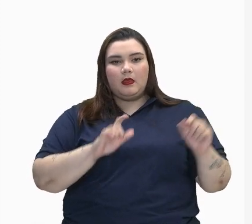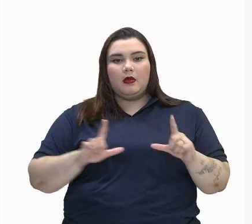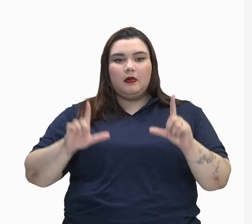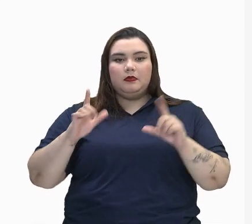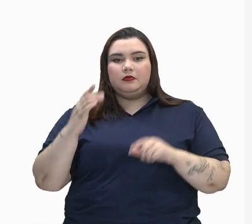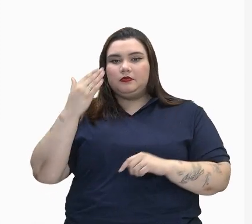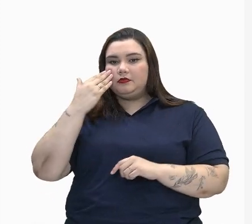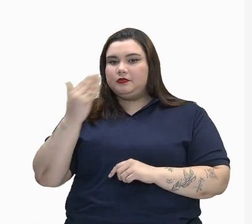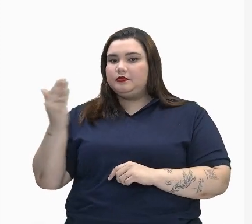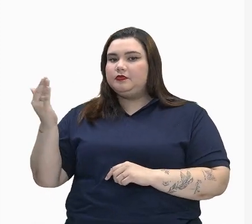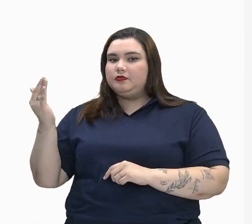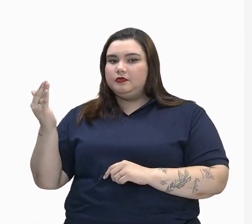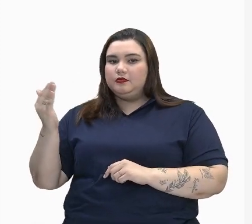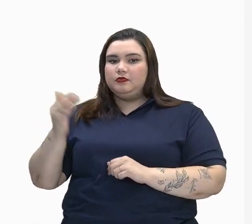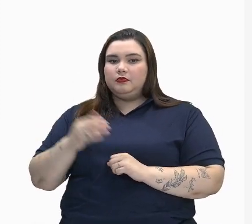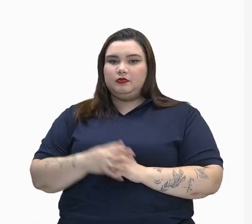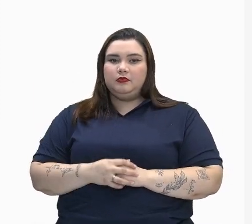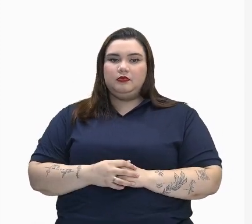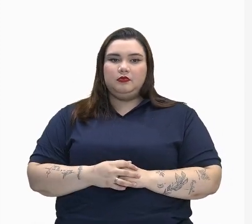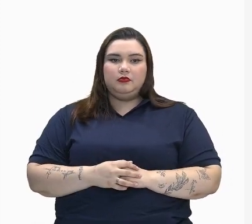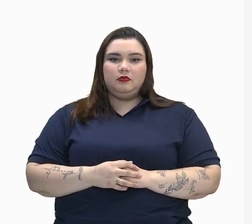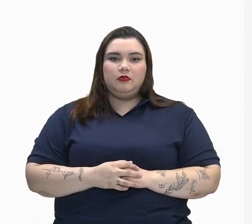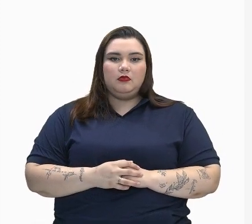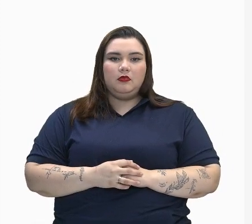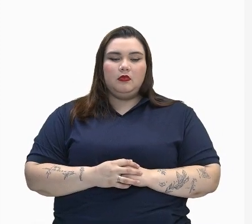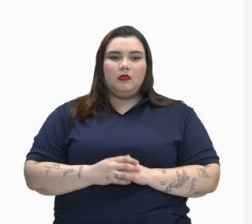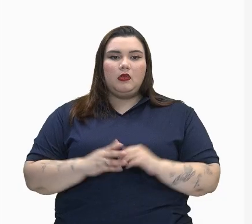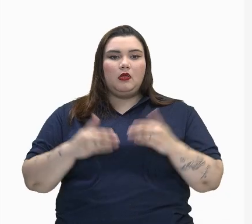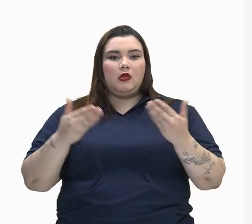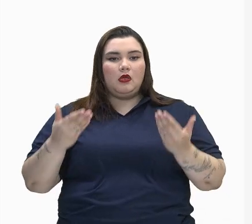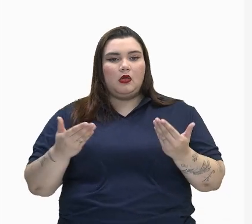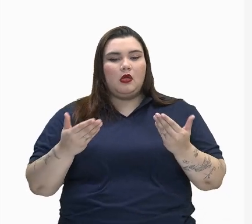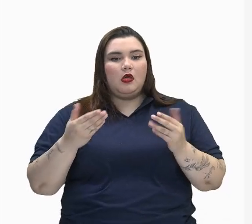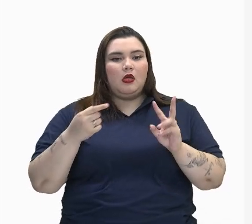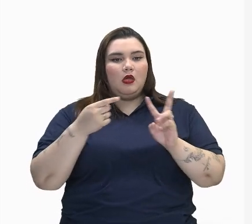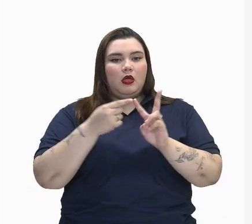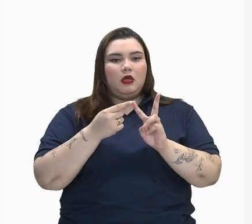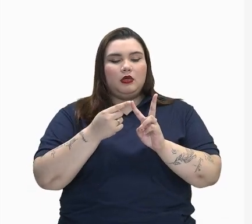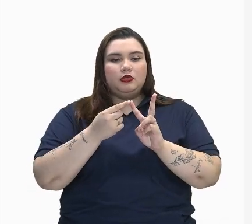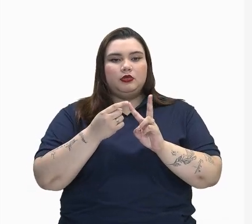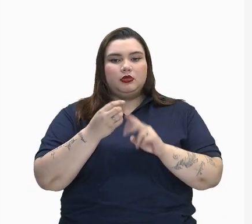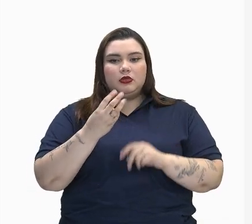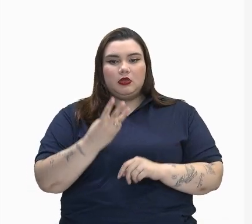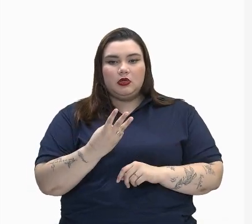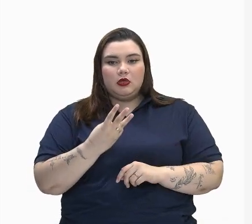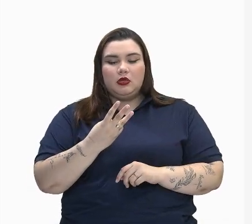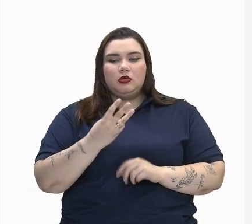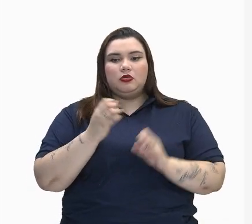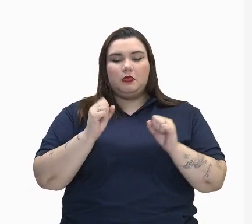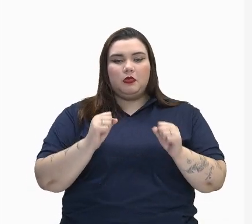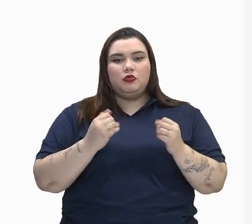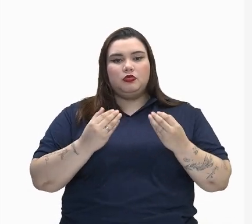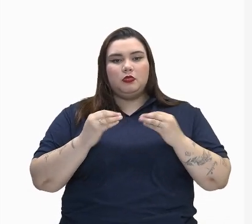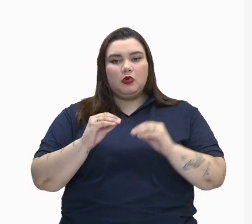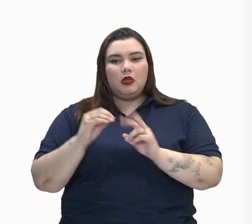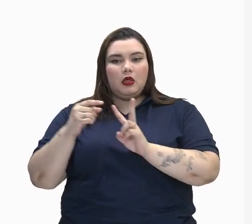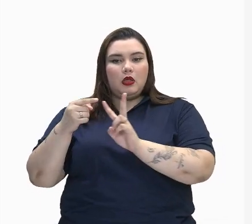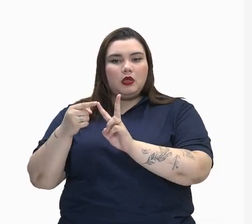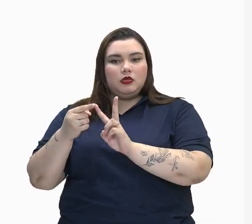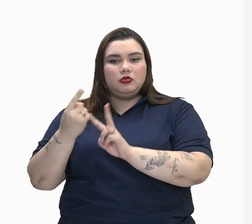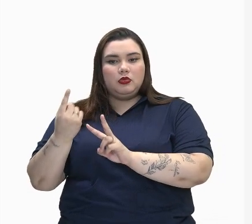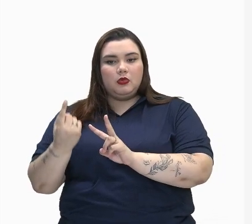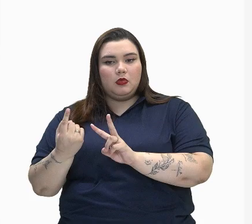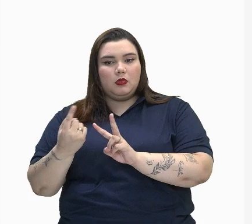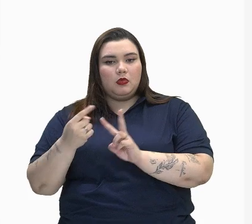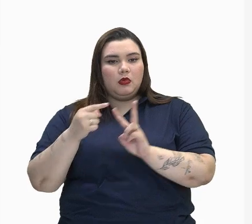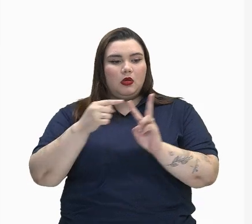cartela. Observem aqui. A raiz de 3 está entre a raiz de 1 e a raiz de 4. Por que eu faço isso? Porque eu sei quem é